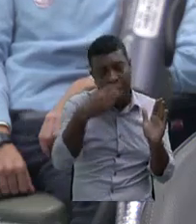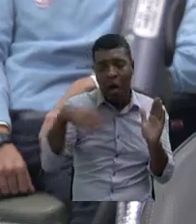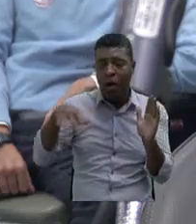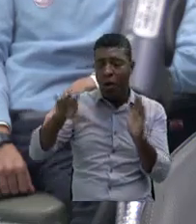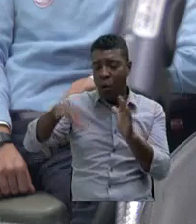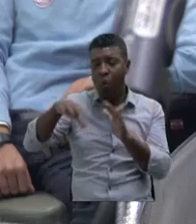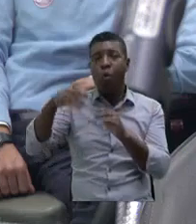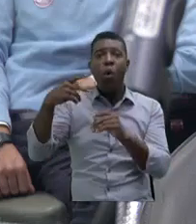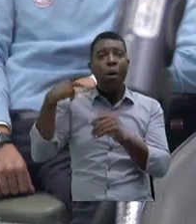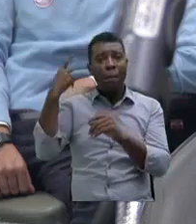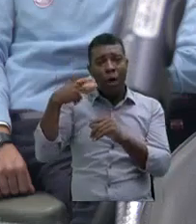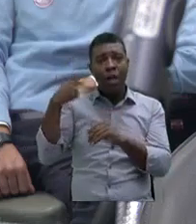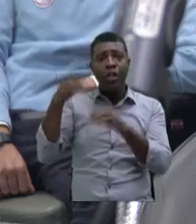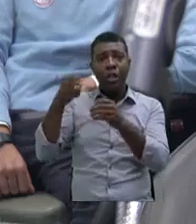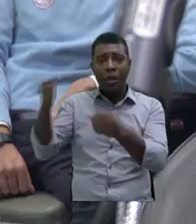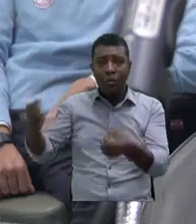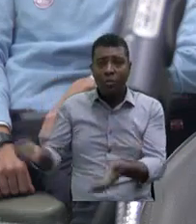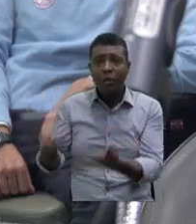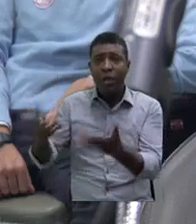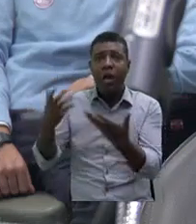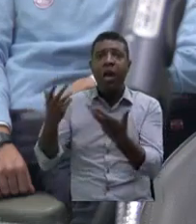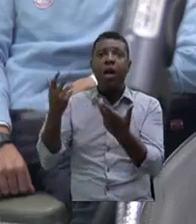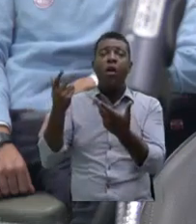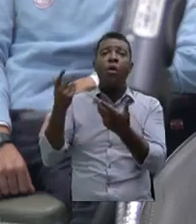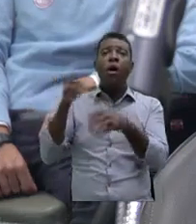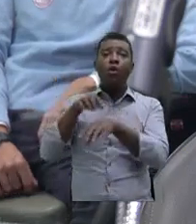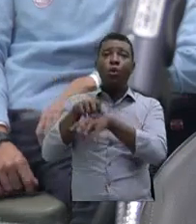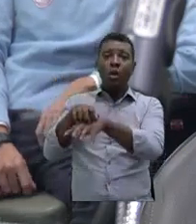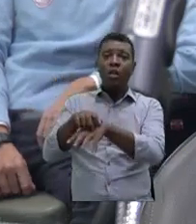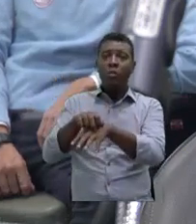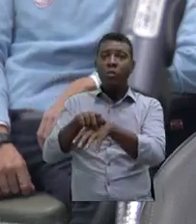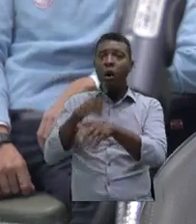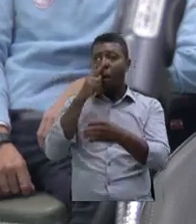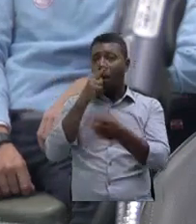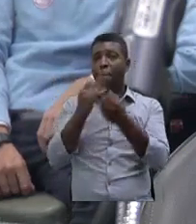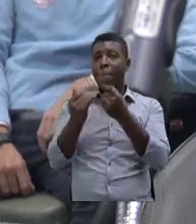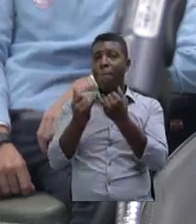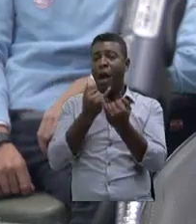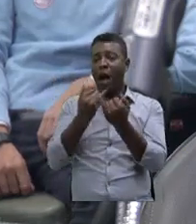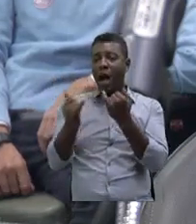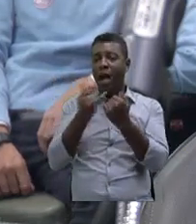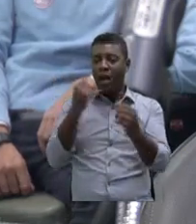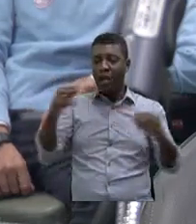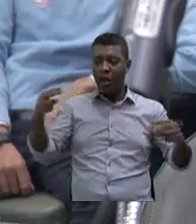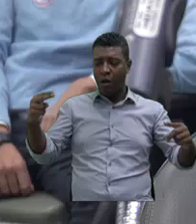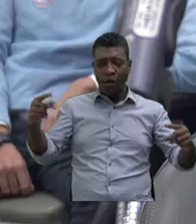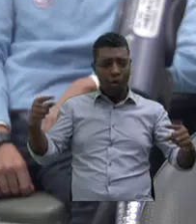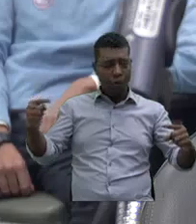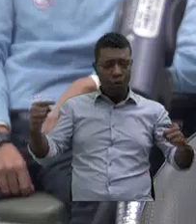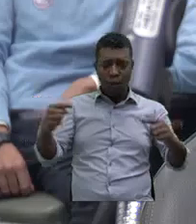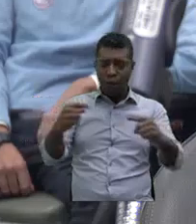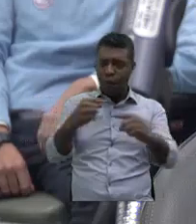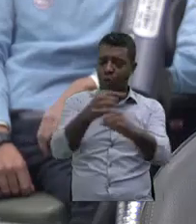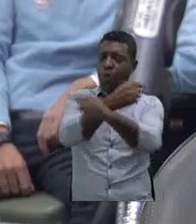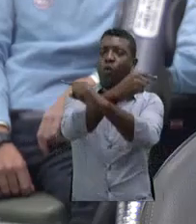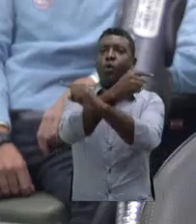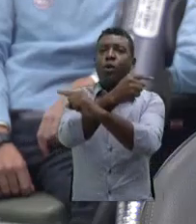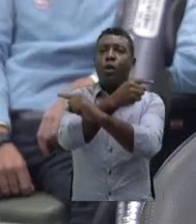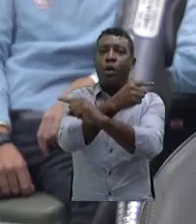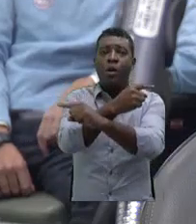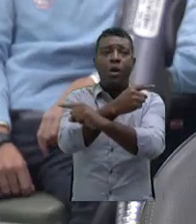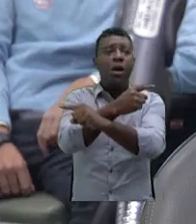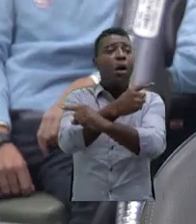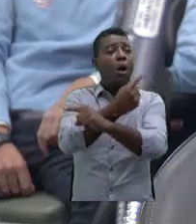de incentivo ao turismo no estado de Minas, nós estamos na contramão com políticas como a de